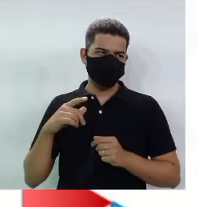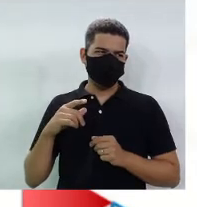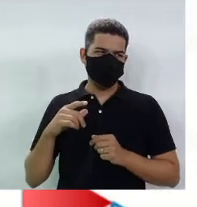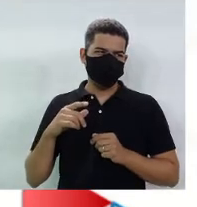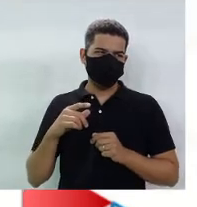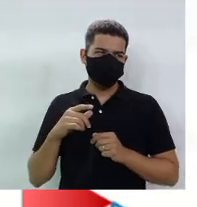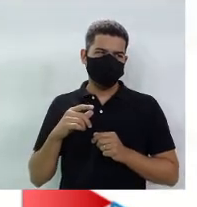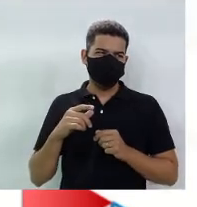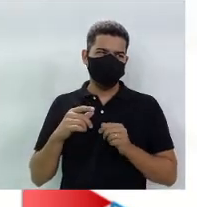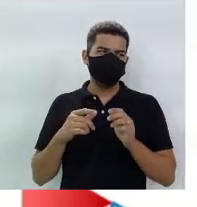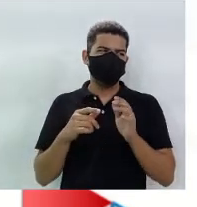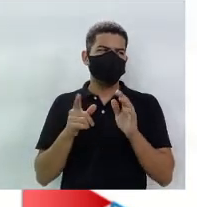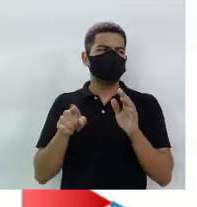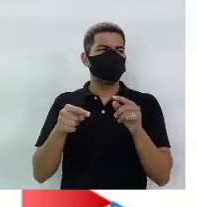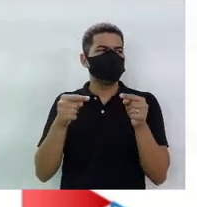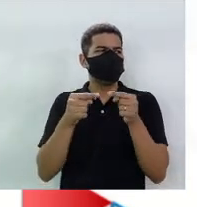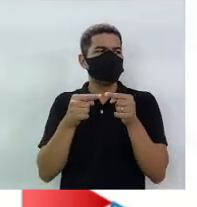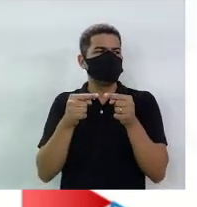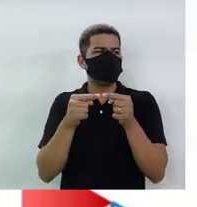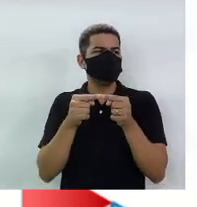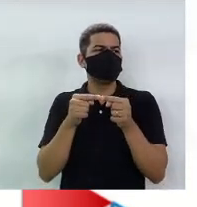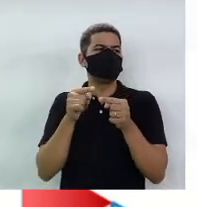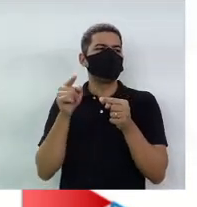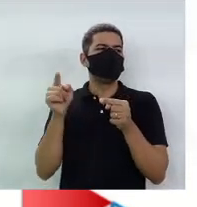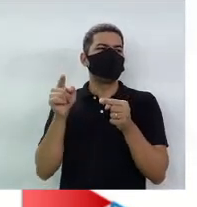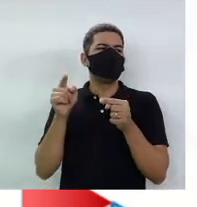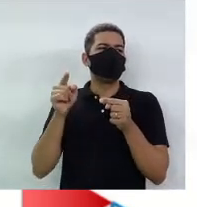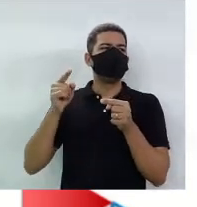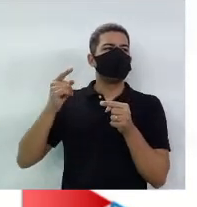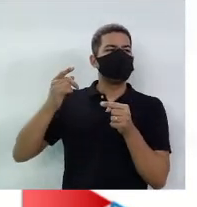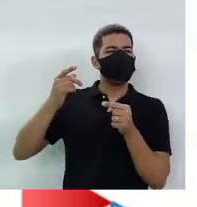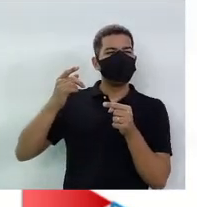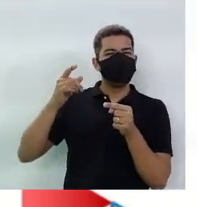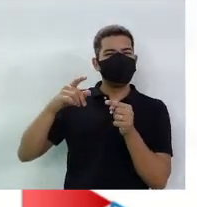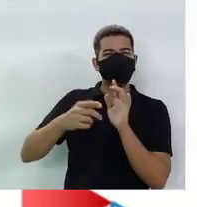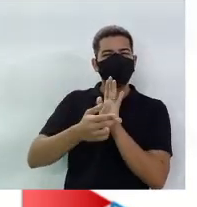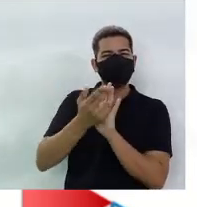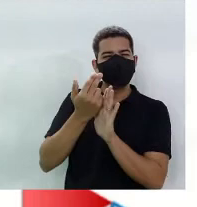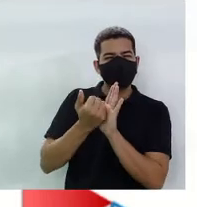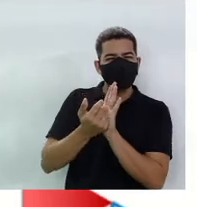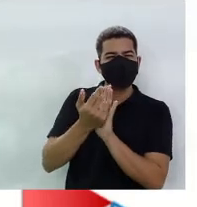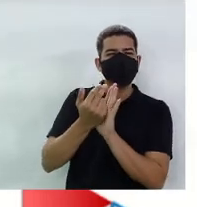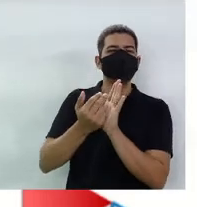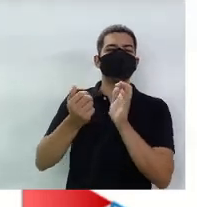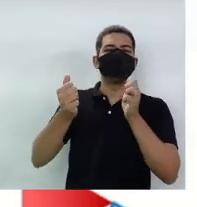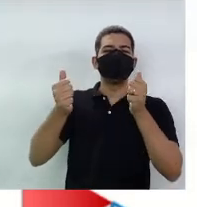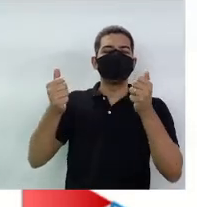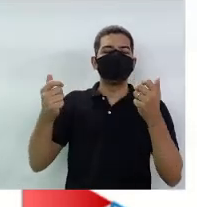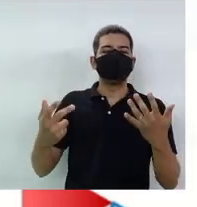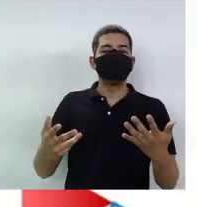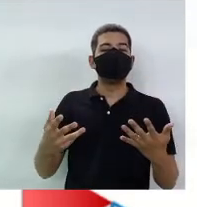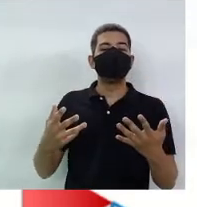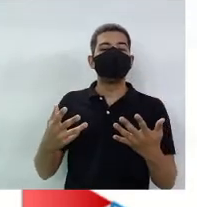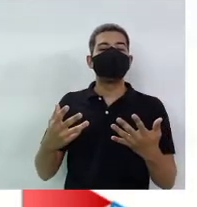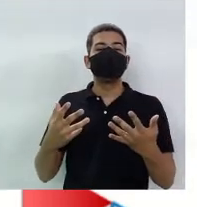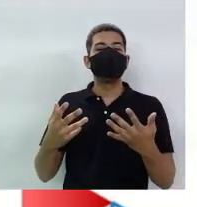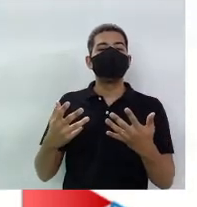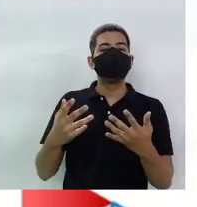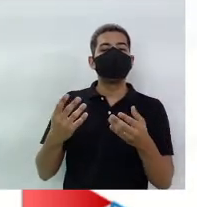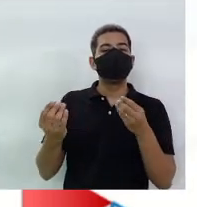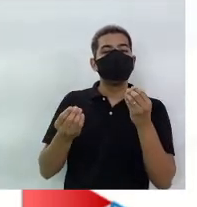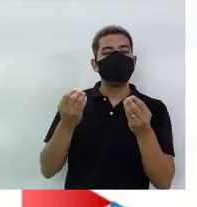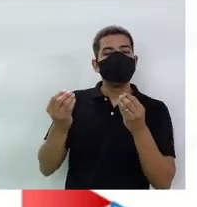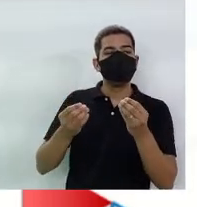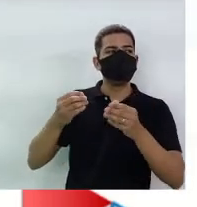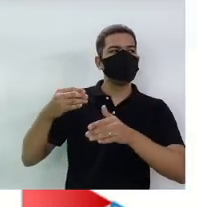nós temos uma referência ao que é o Pinóquio. Nós temos de falsear, enganar alguém. Então há um processo